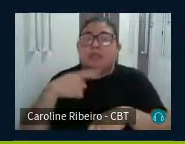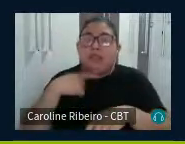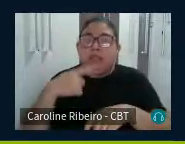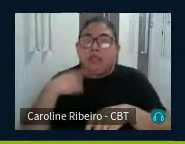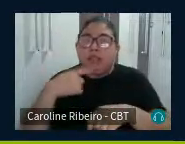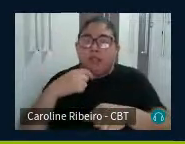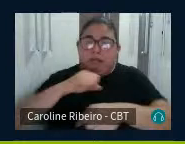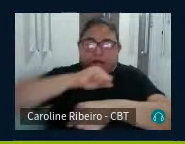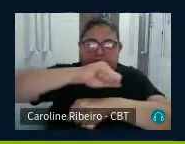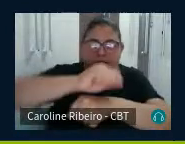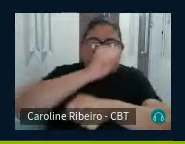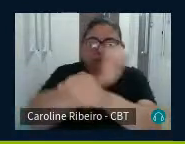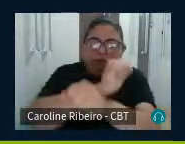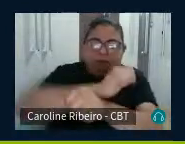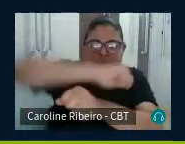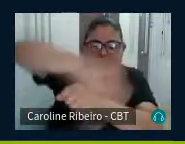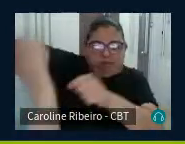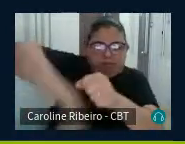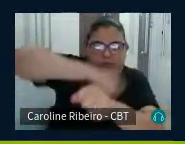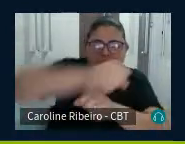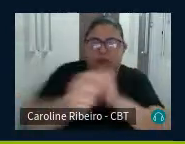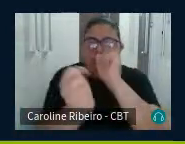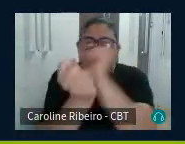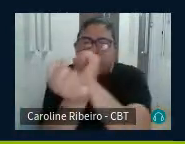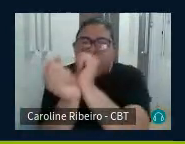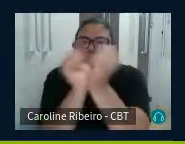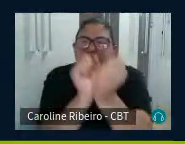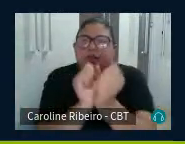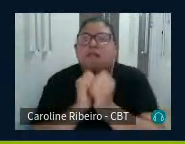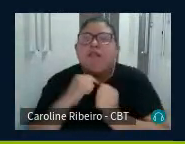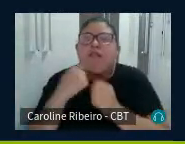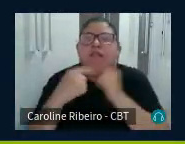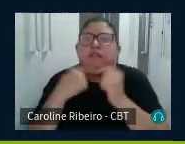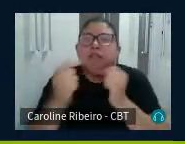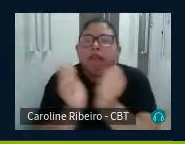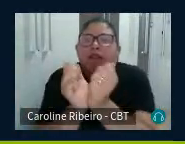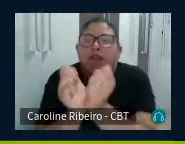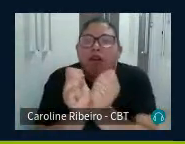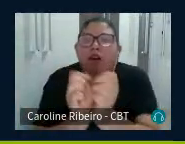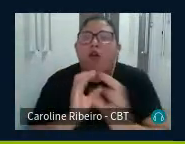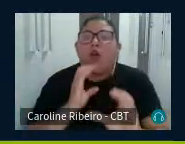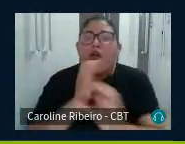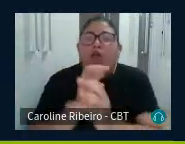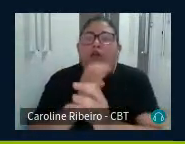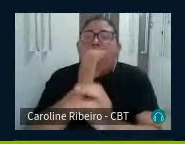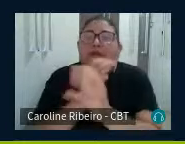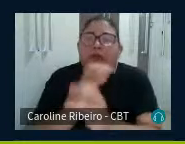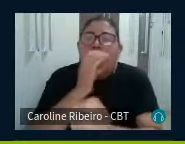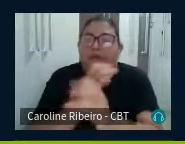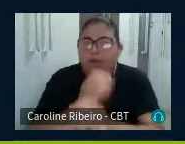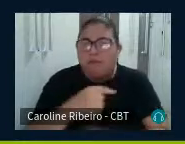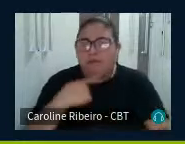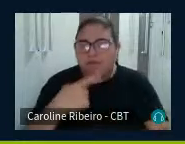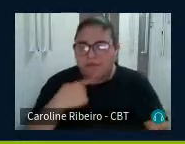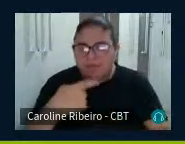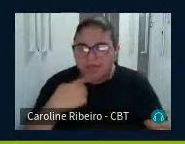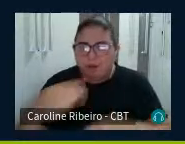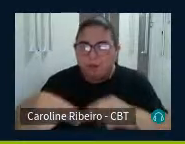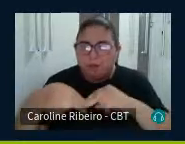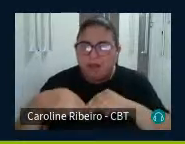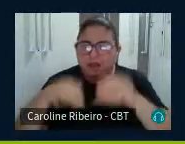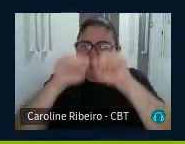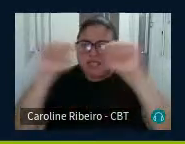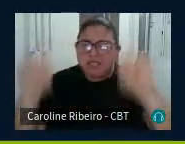as mãos deles, né? Impedindo deles sinalizar, porque, na verdade, o sistema, né, lá